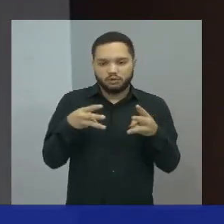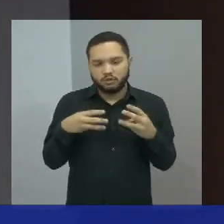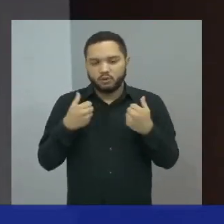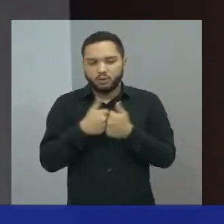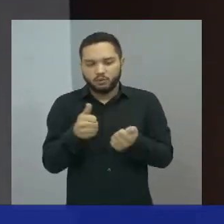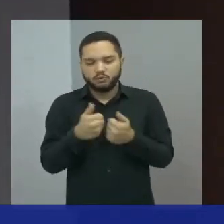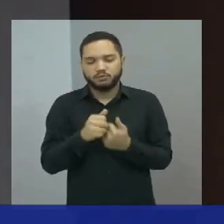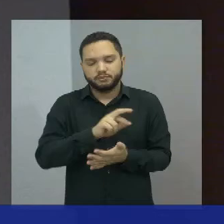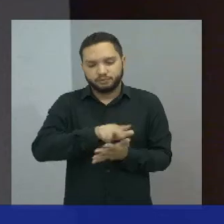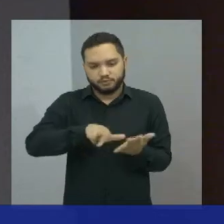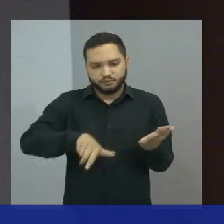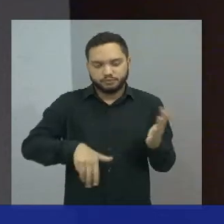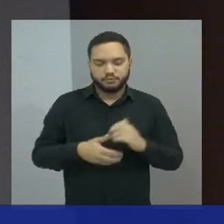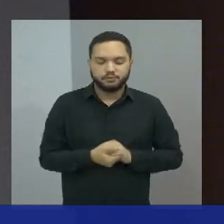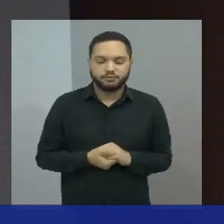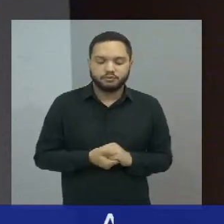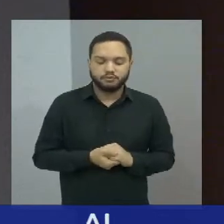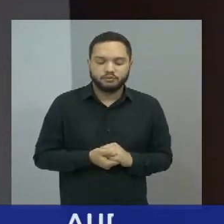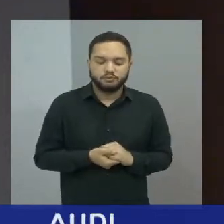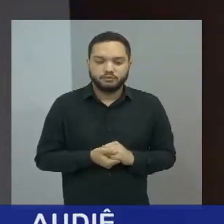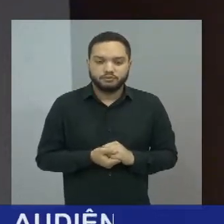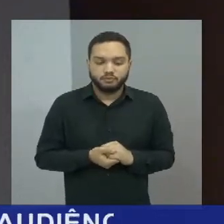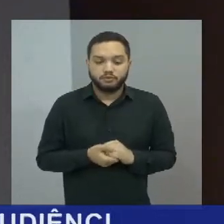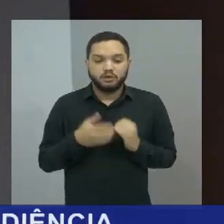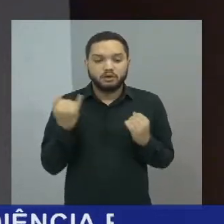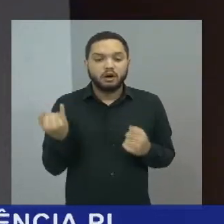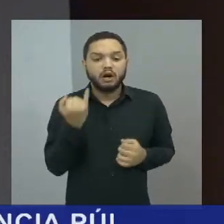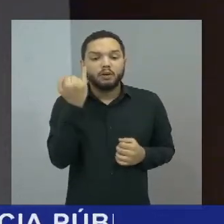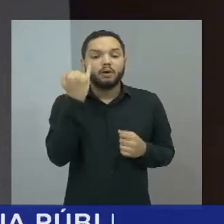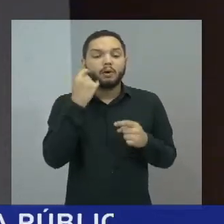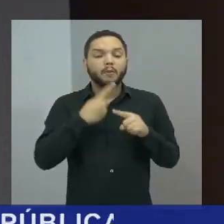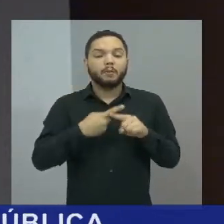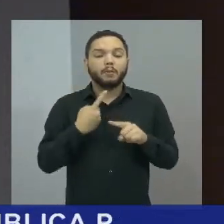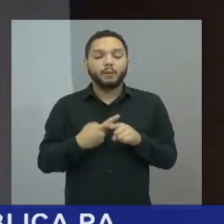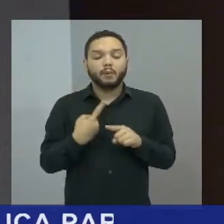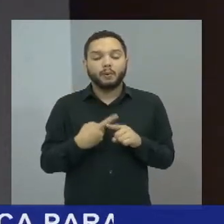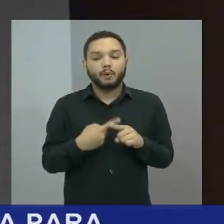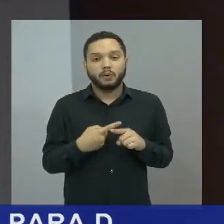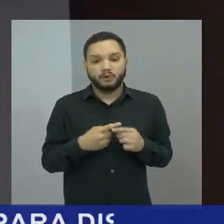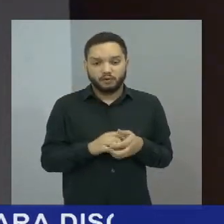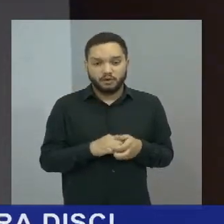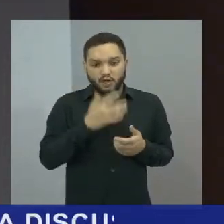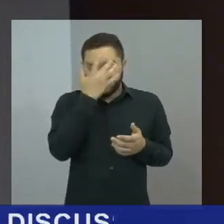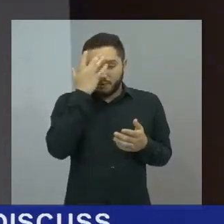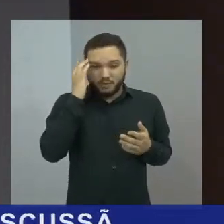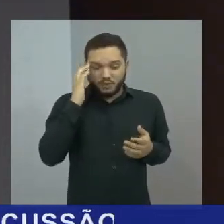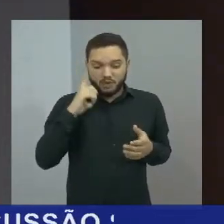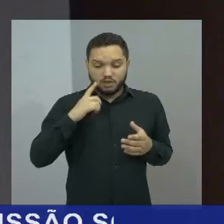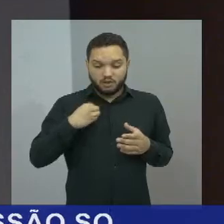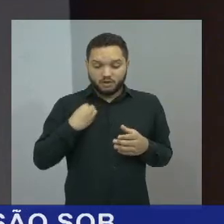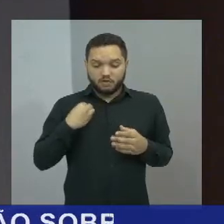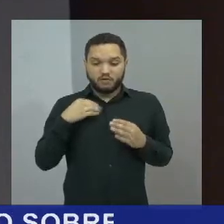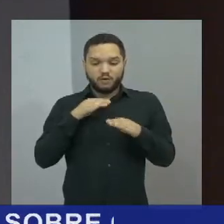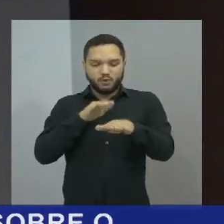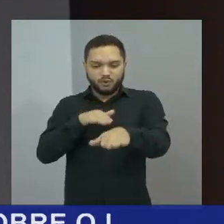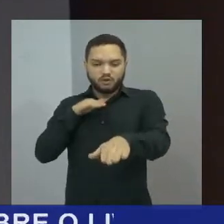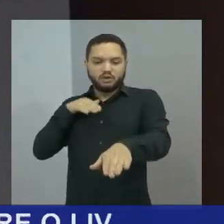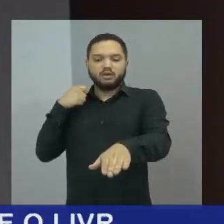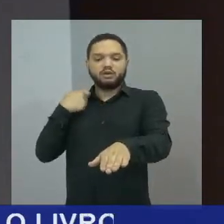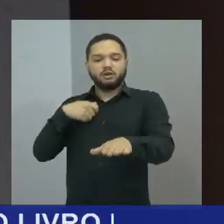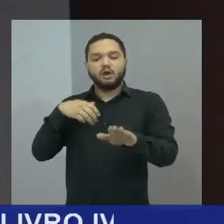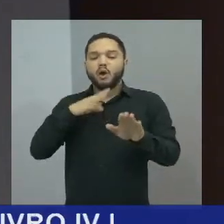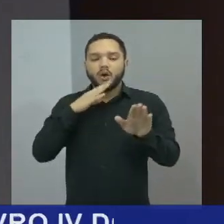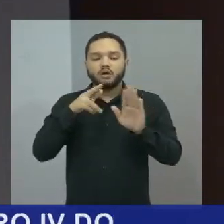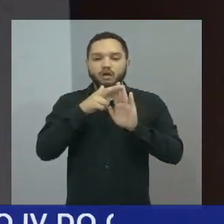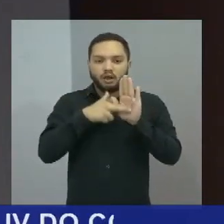Isso é muito importante porque, para garantir que todos que estão no trânsito conheçam as regras e respeitem